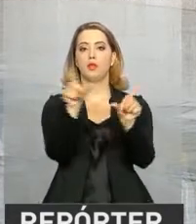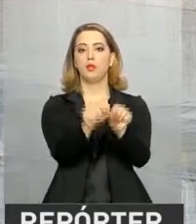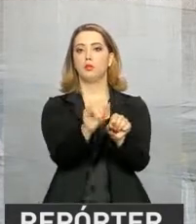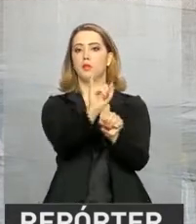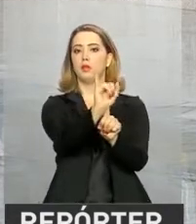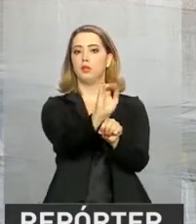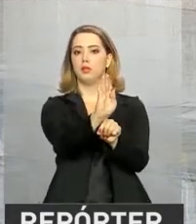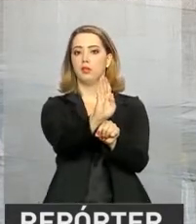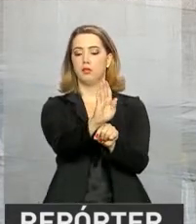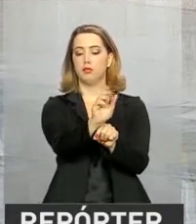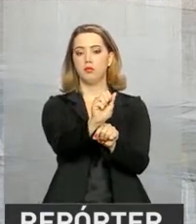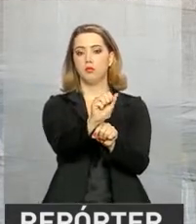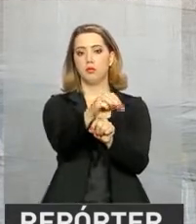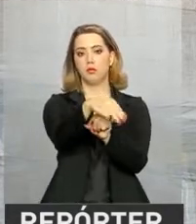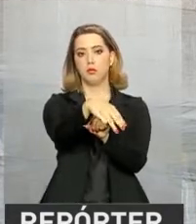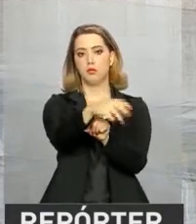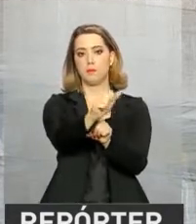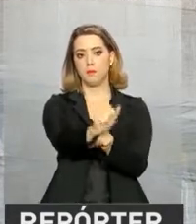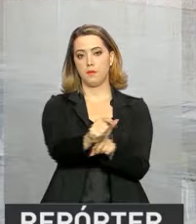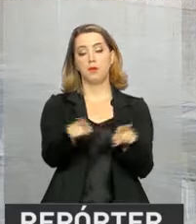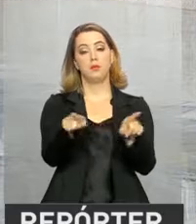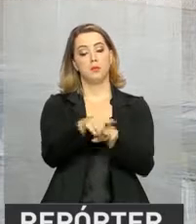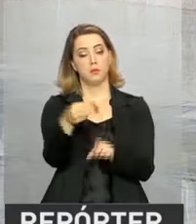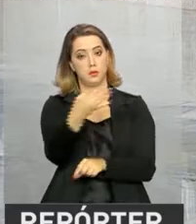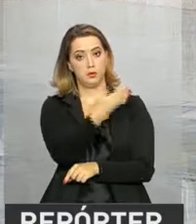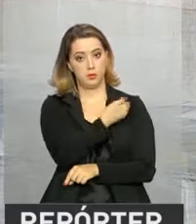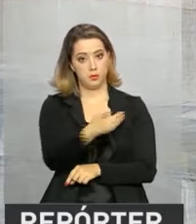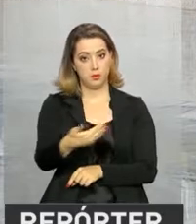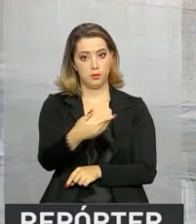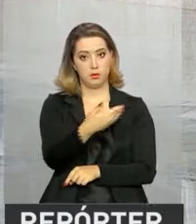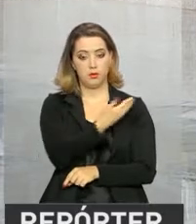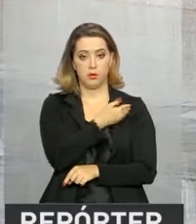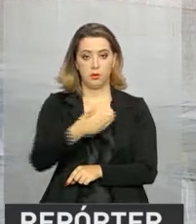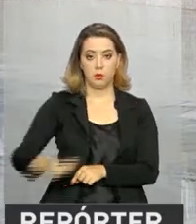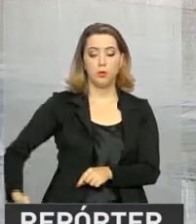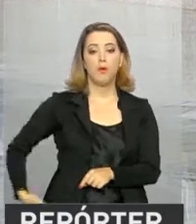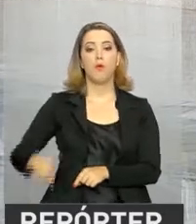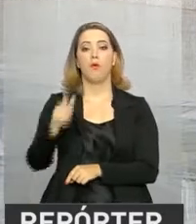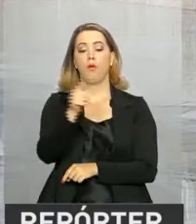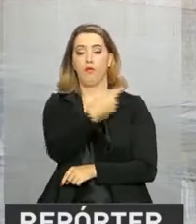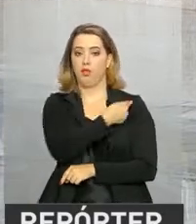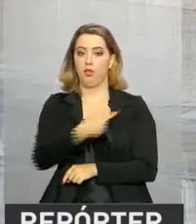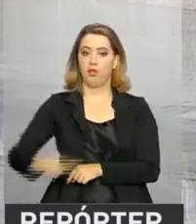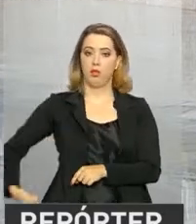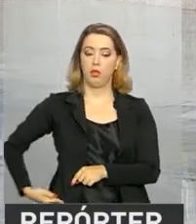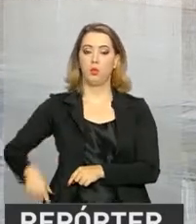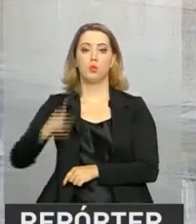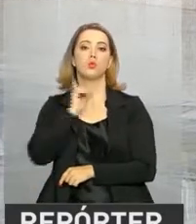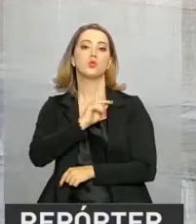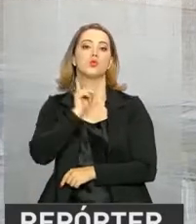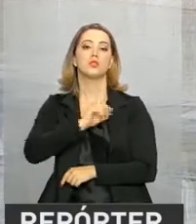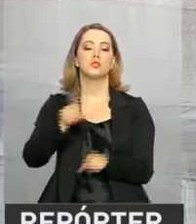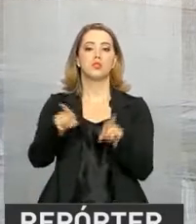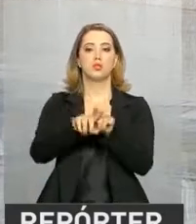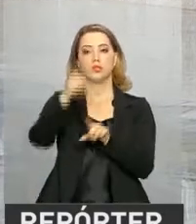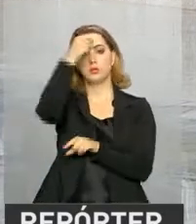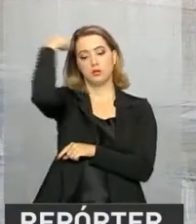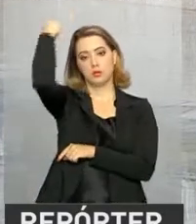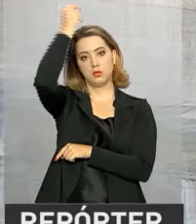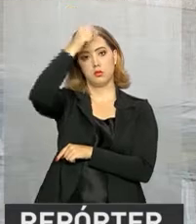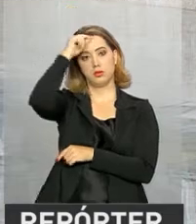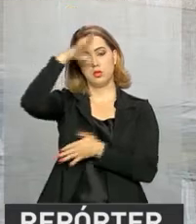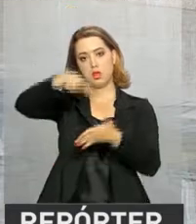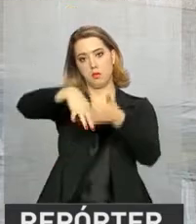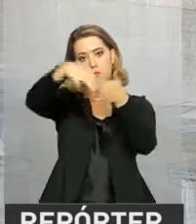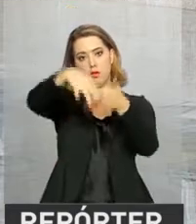estarão presentes os governadores de minas gerais e do espírito santo representantes das empresas samarco vale do rio doce